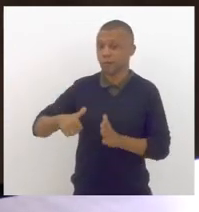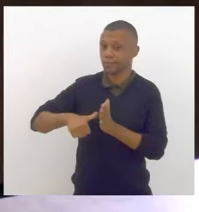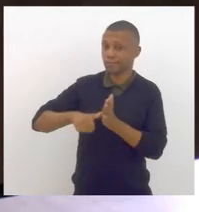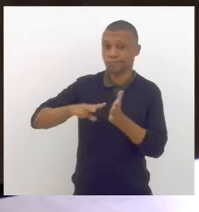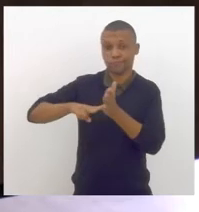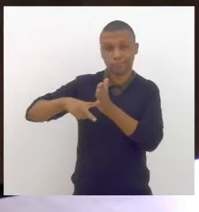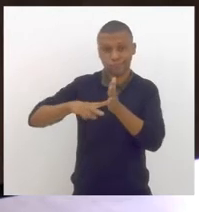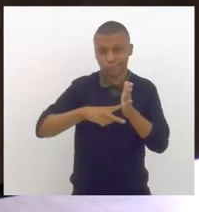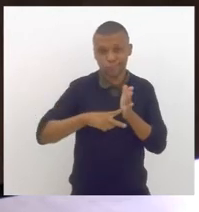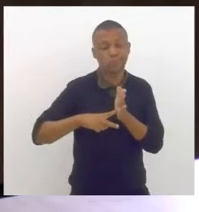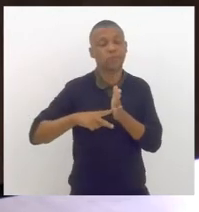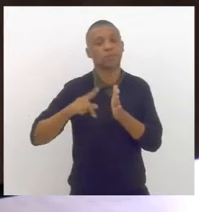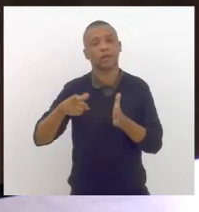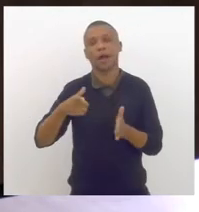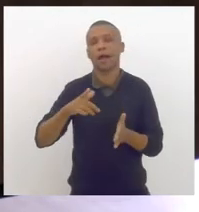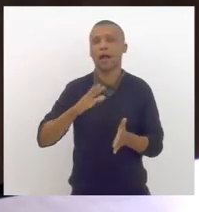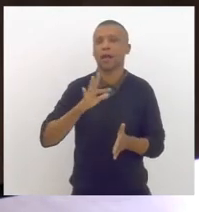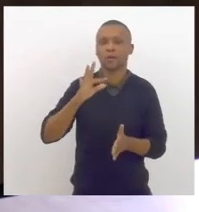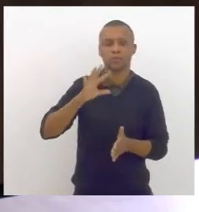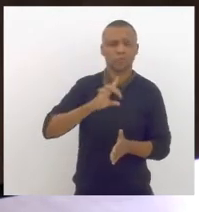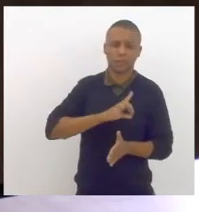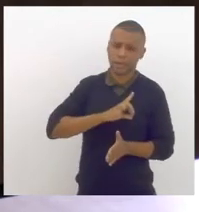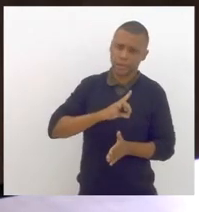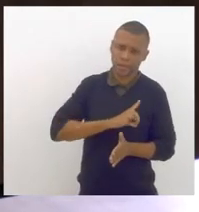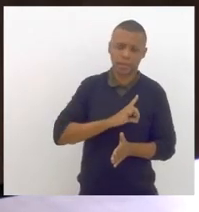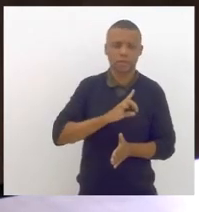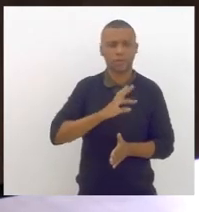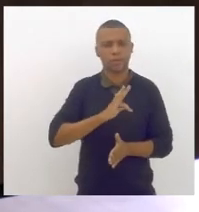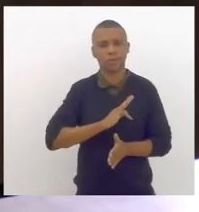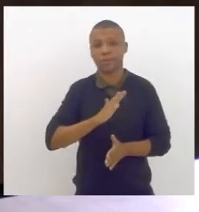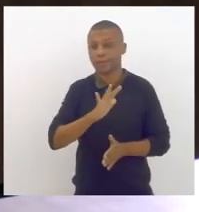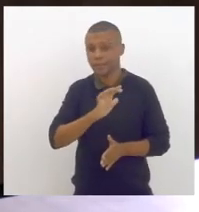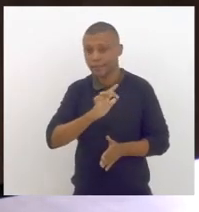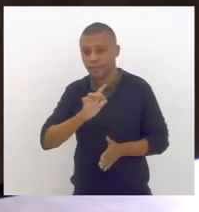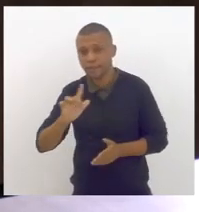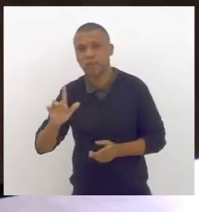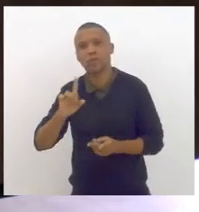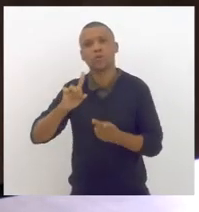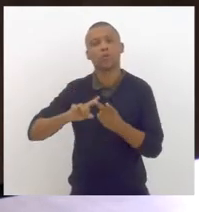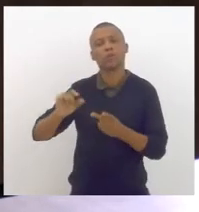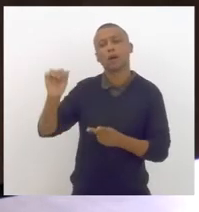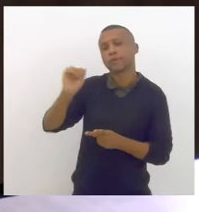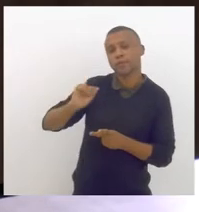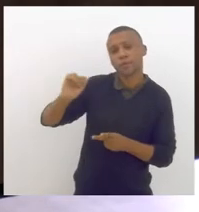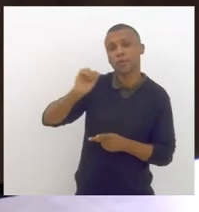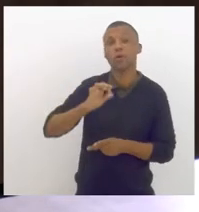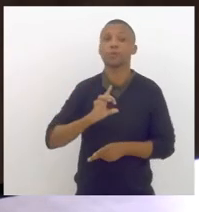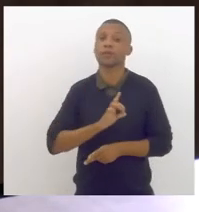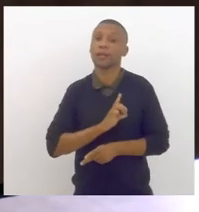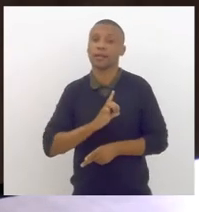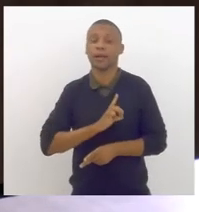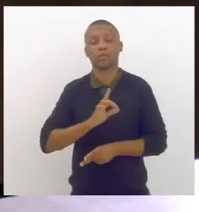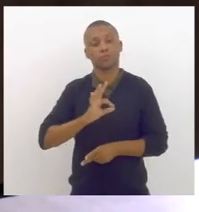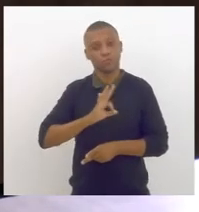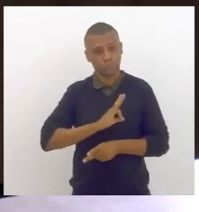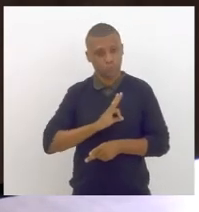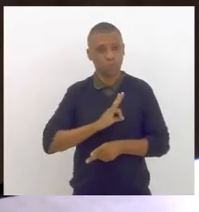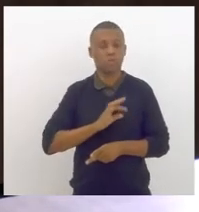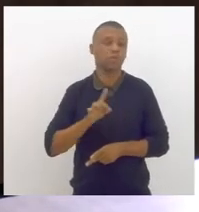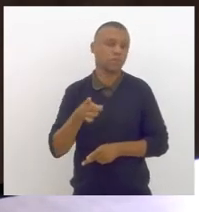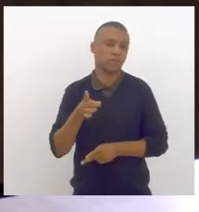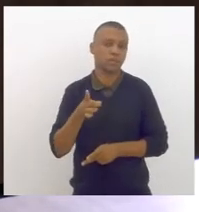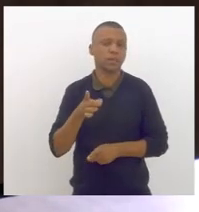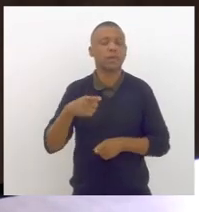da Polícia Civil, era da Coligação dos Policiais, sou da Associação dos Delegados de Polícia e, por mais incrível